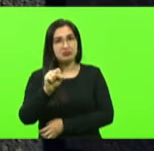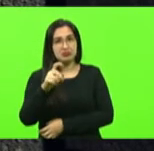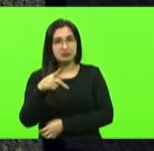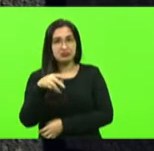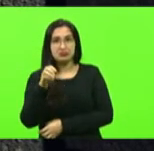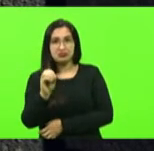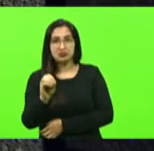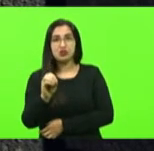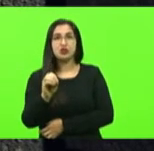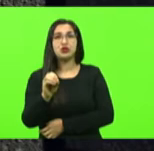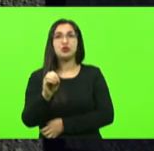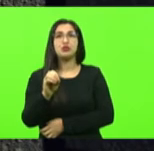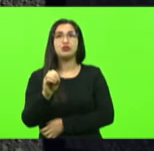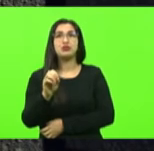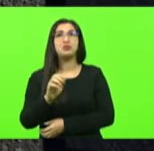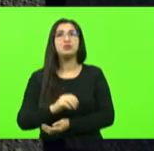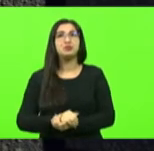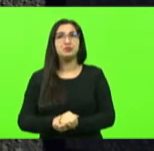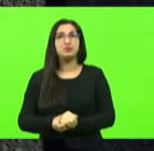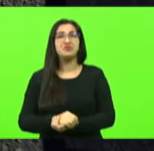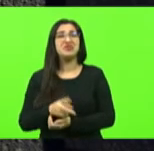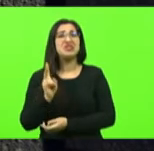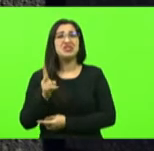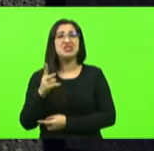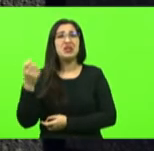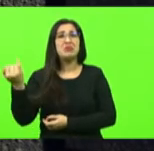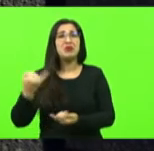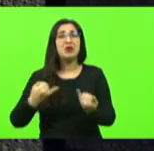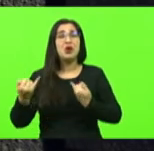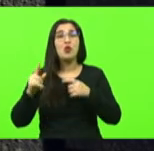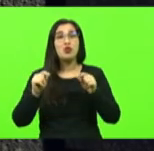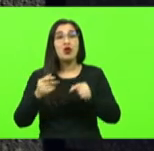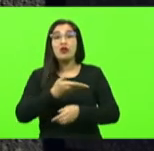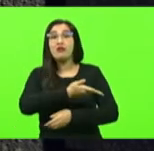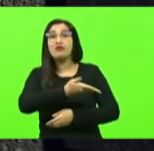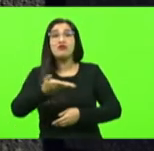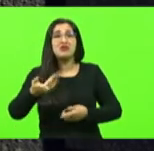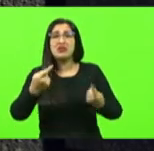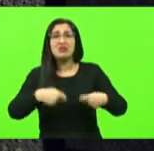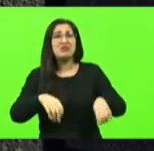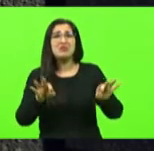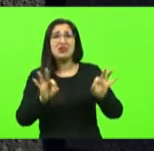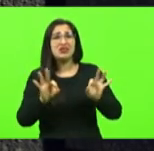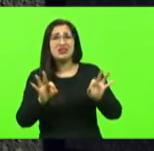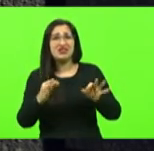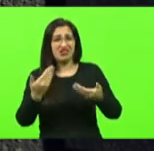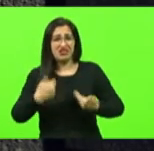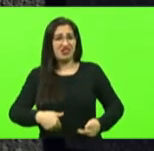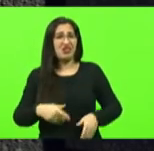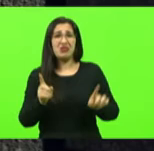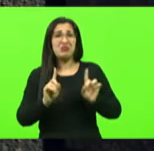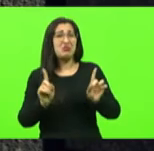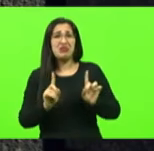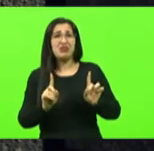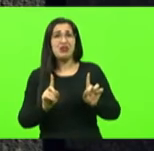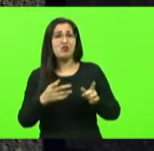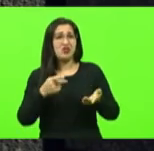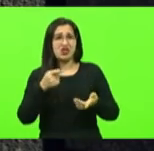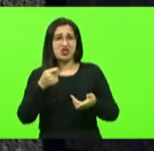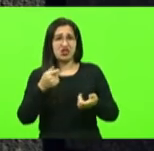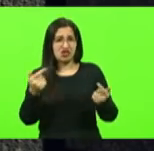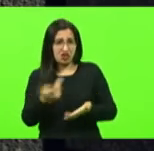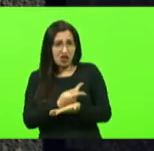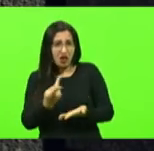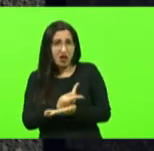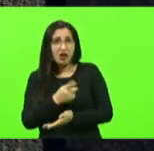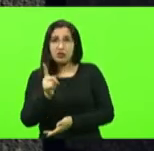assim. Ele sempre falou para nós, vocês não precisam ter medo, vocês não estão fazendo nada de errado. Vocês estão defendendo